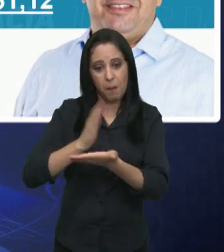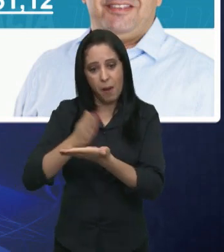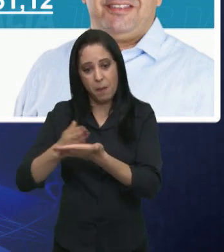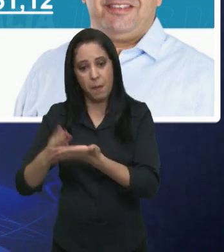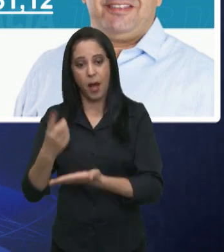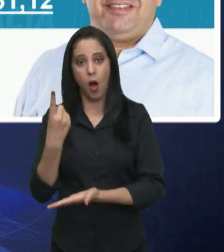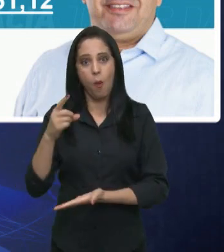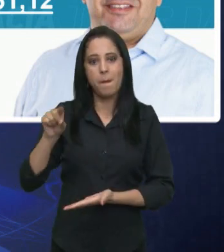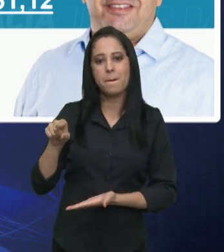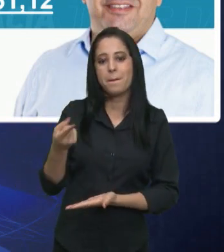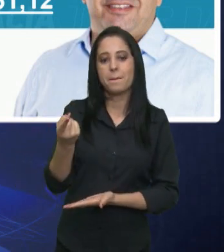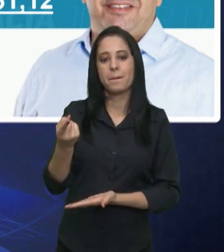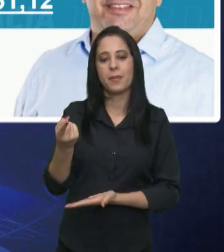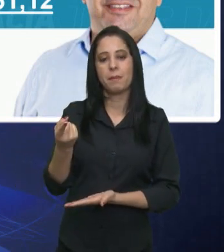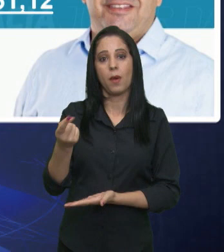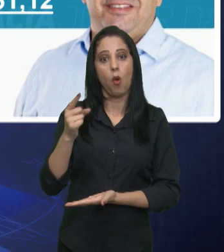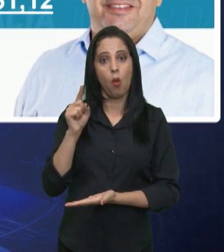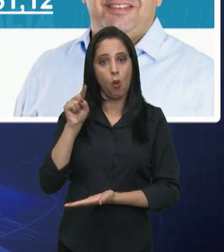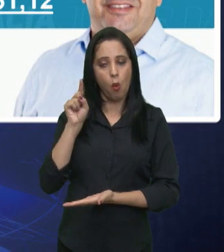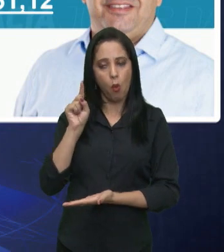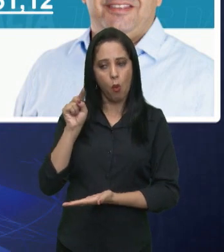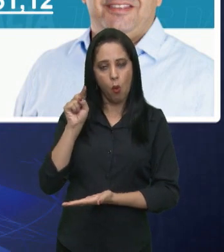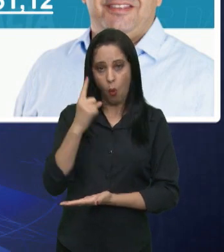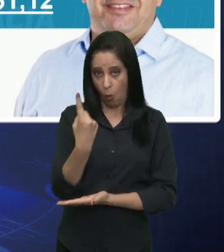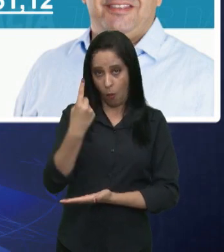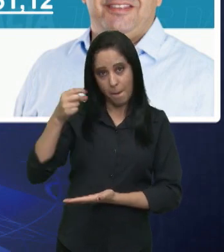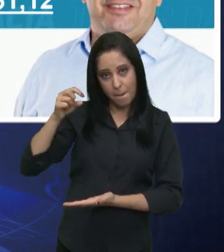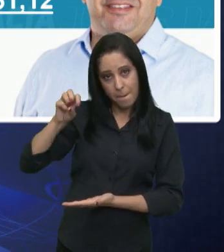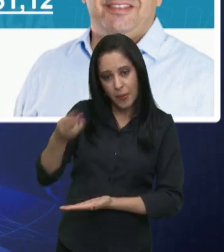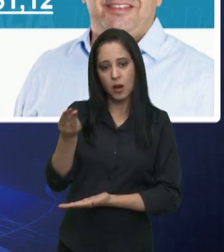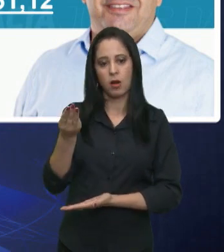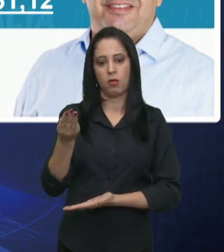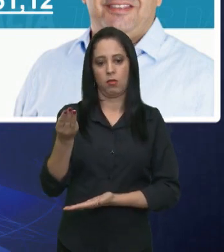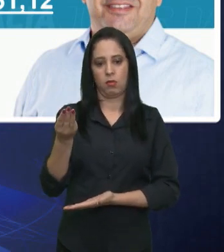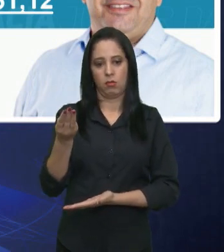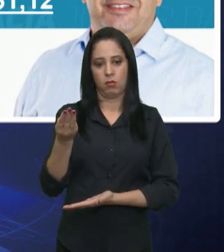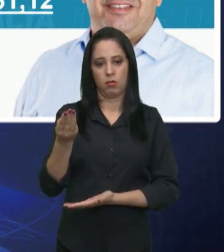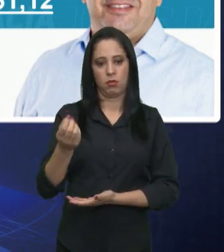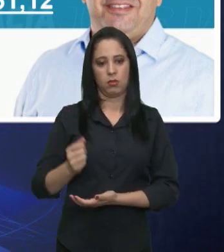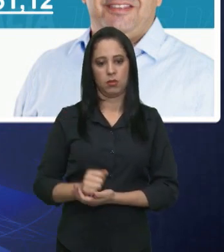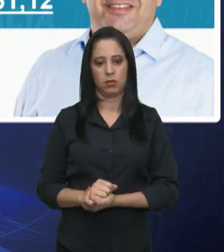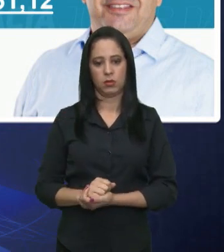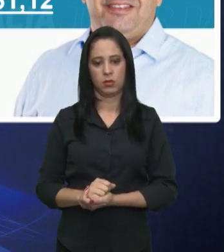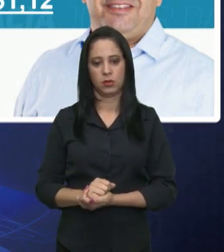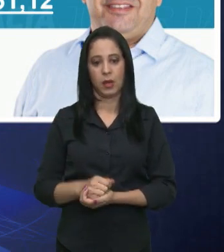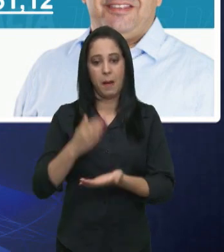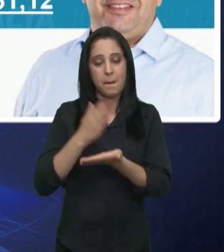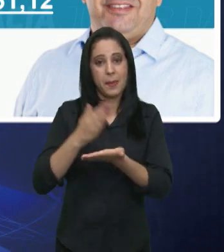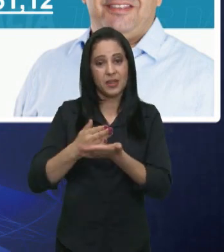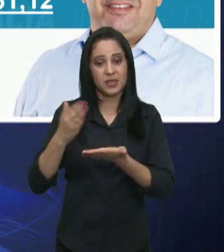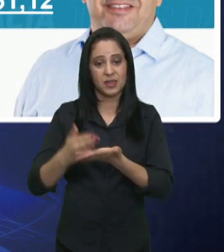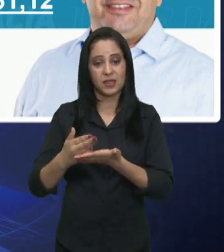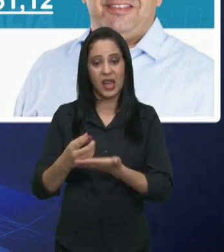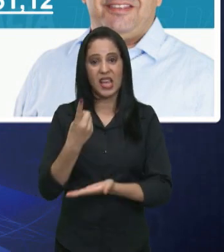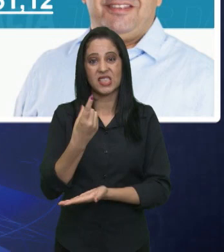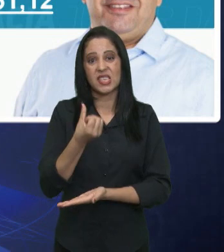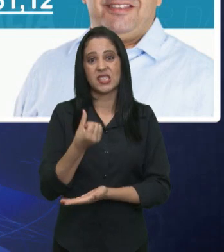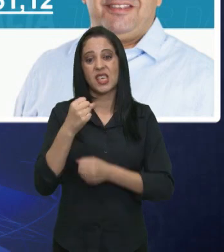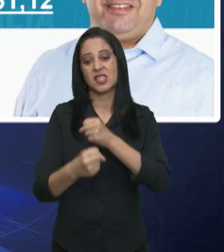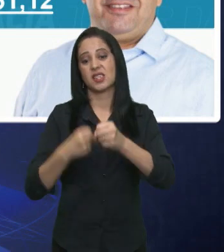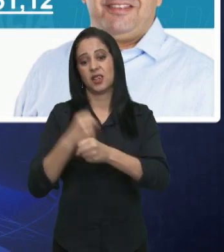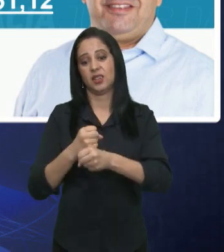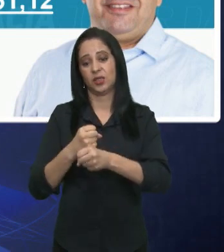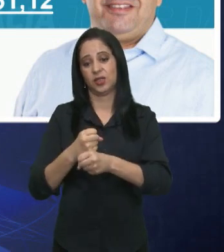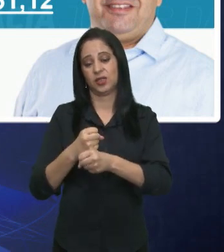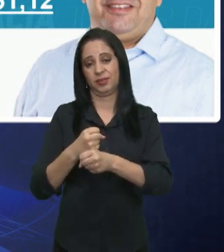1.338.000. Foi parcelado em 16 anos e 8